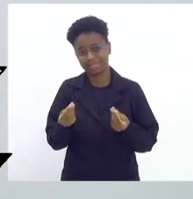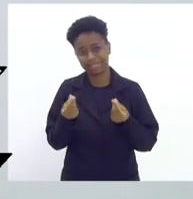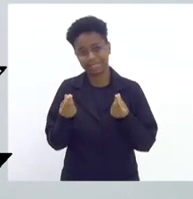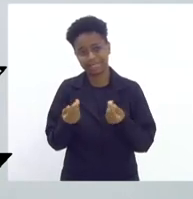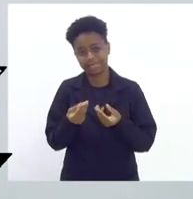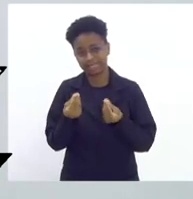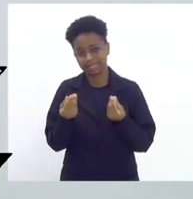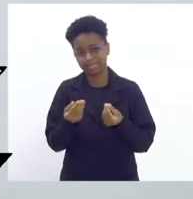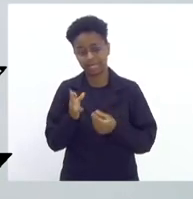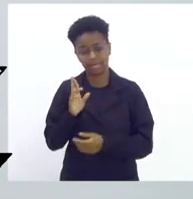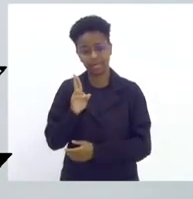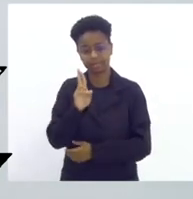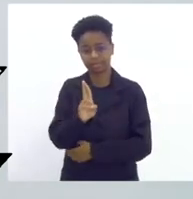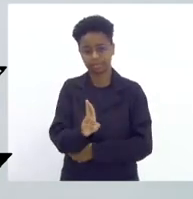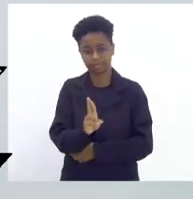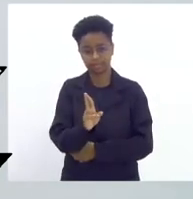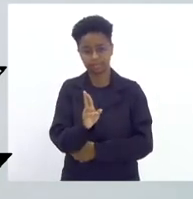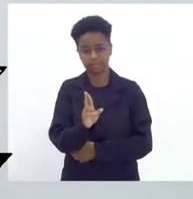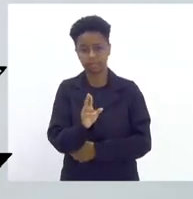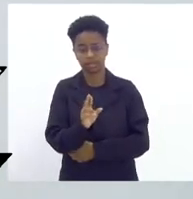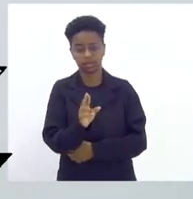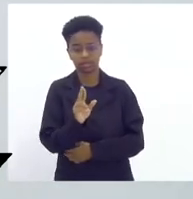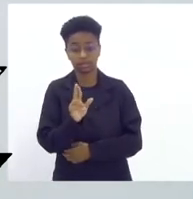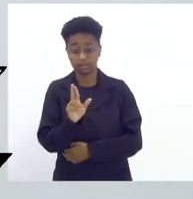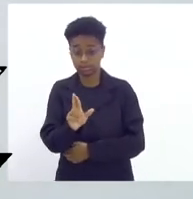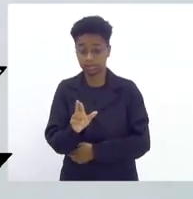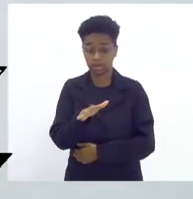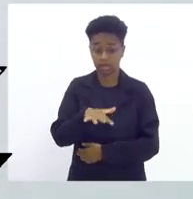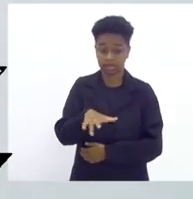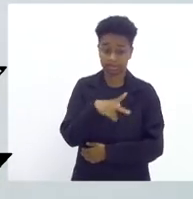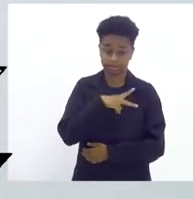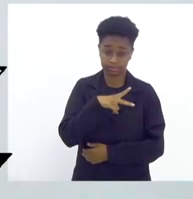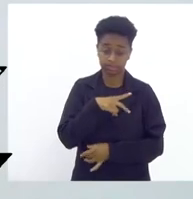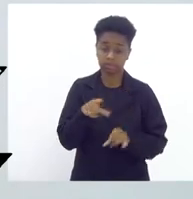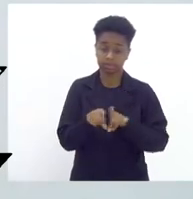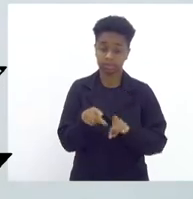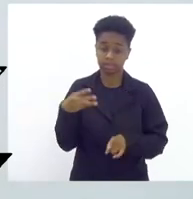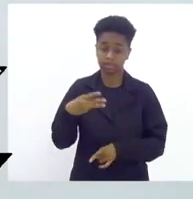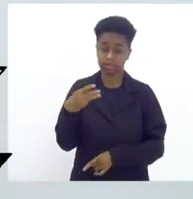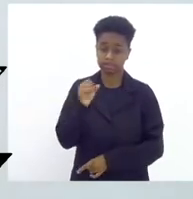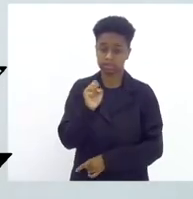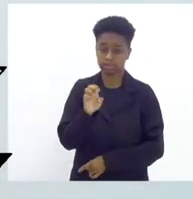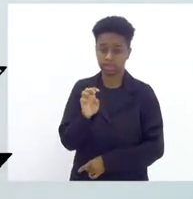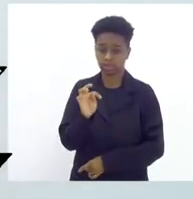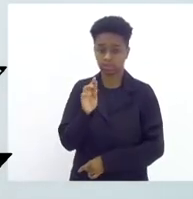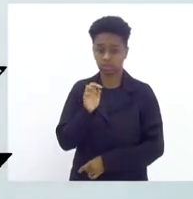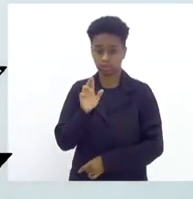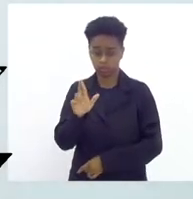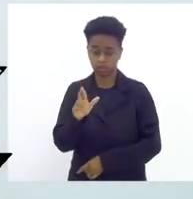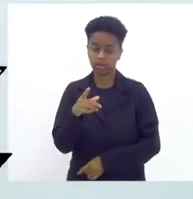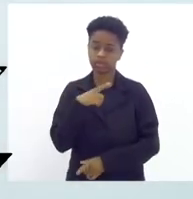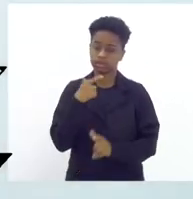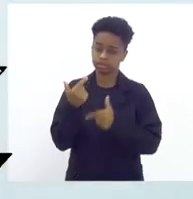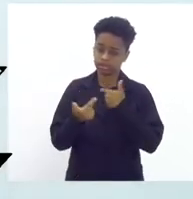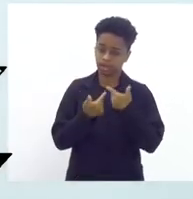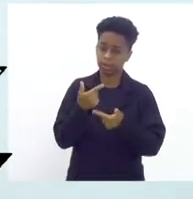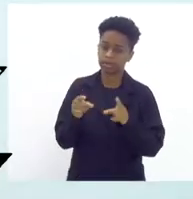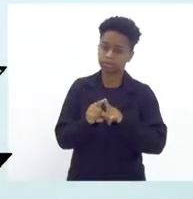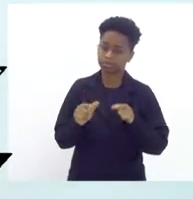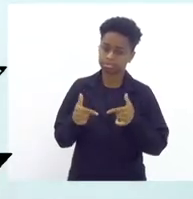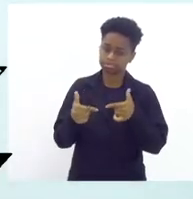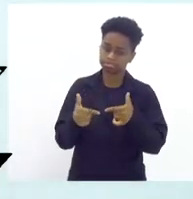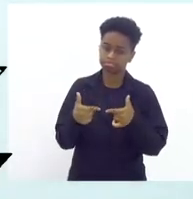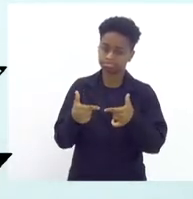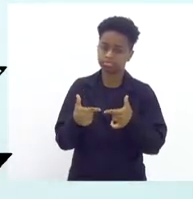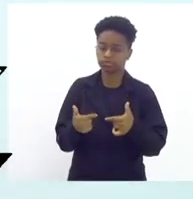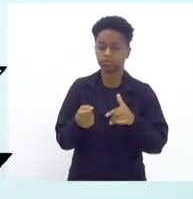a representação do da iniciativa privada e do terceiro setor que vem fazendo também algumas ações de